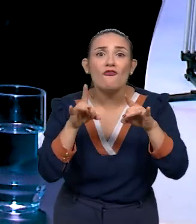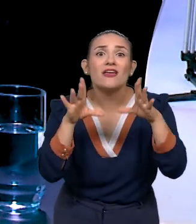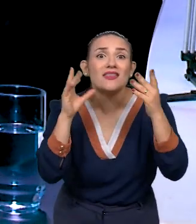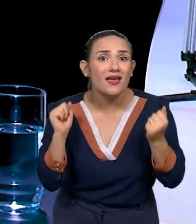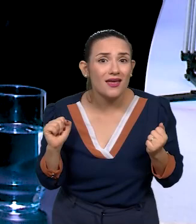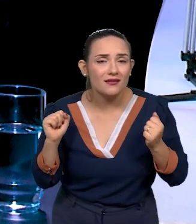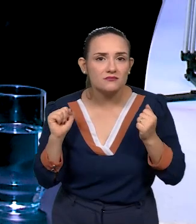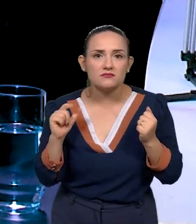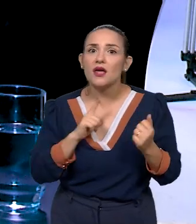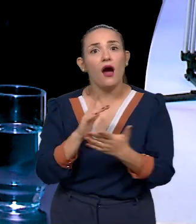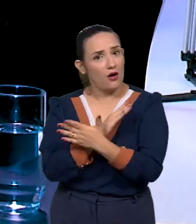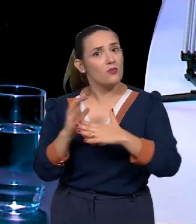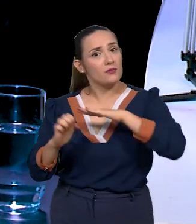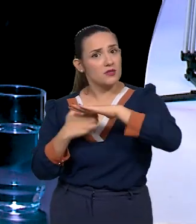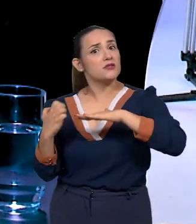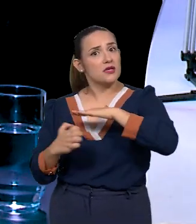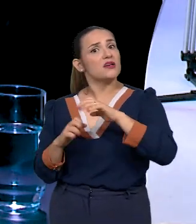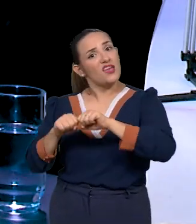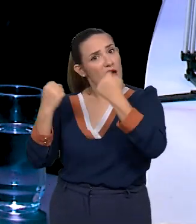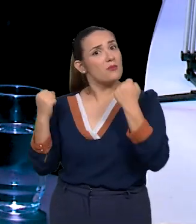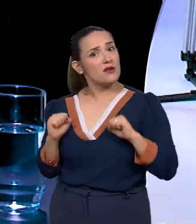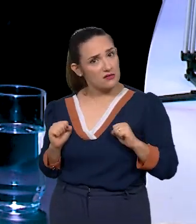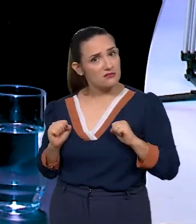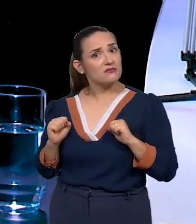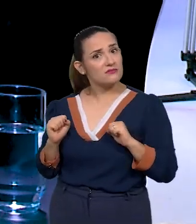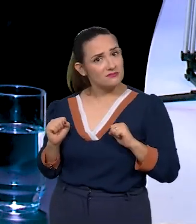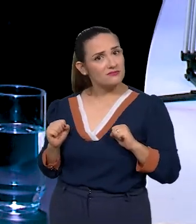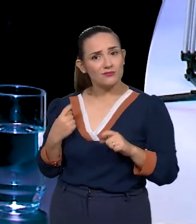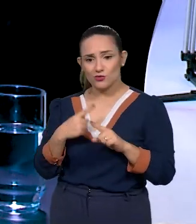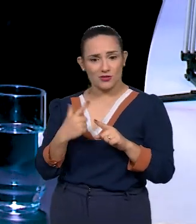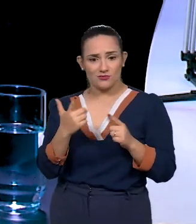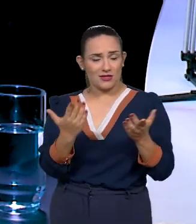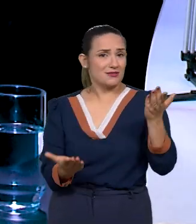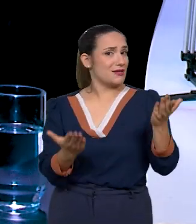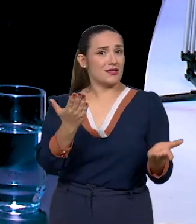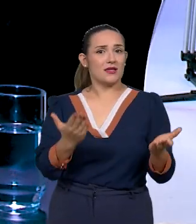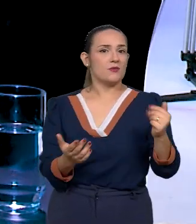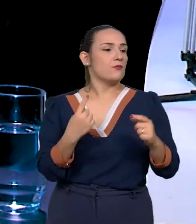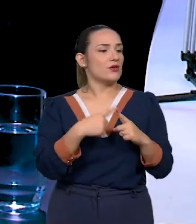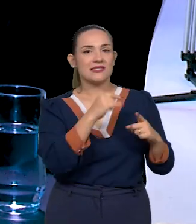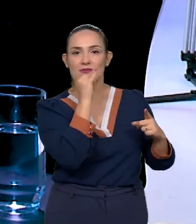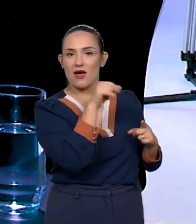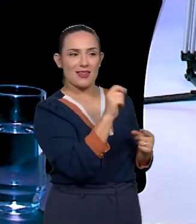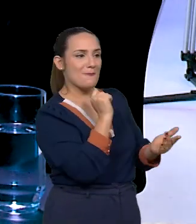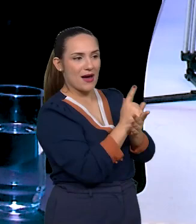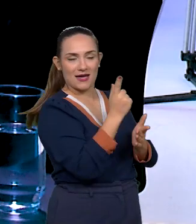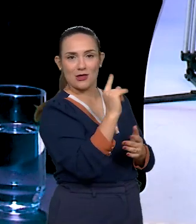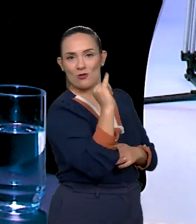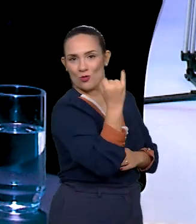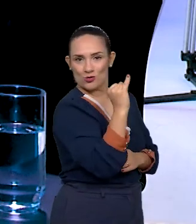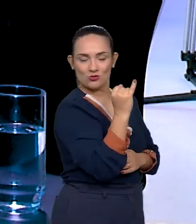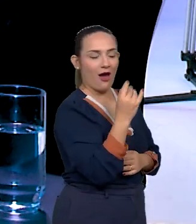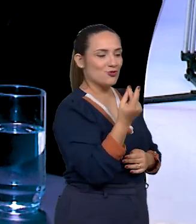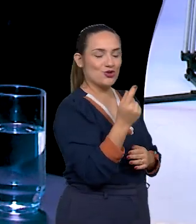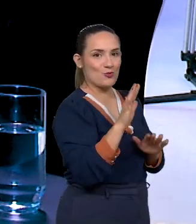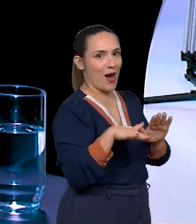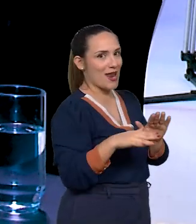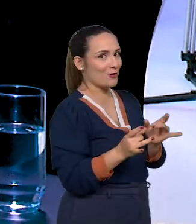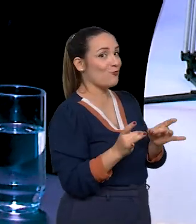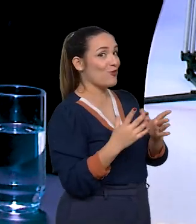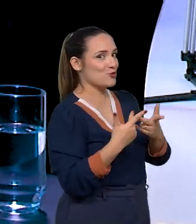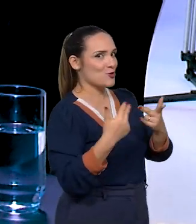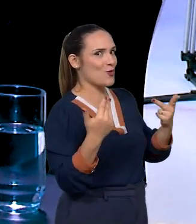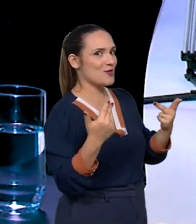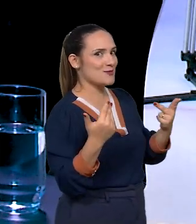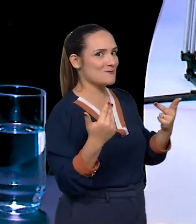Com isso, muitas vezes empresas quebram. Um desequilíbrio econômico. O desequilíbrio econômico acarreta, infelizmente, a quebra